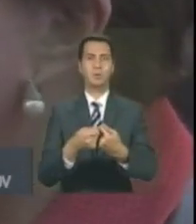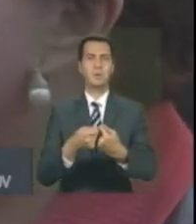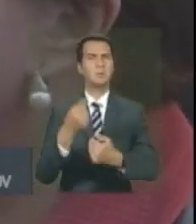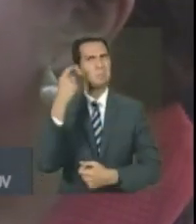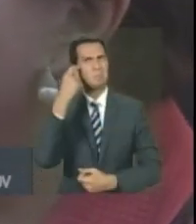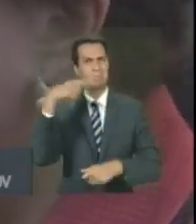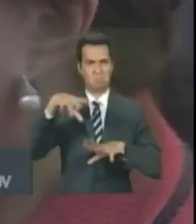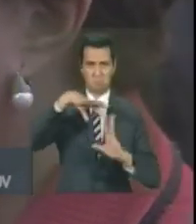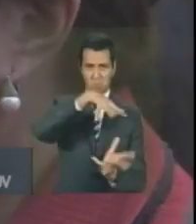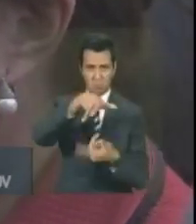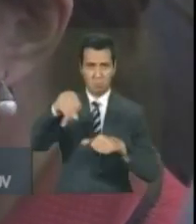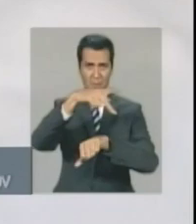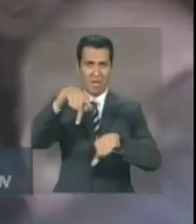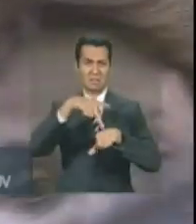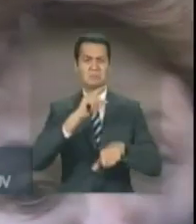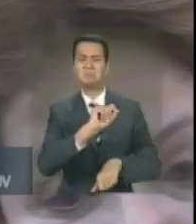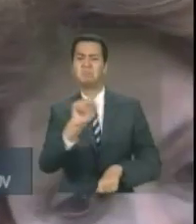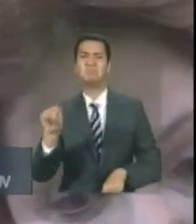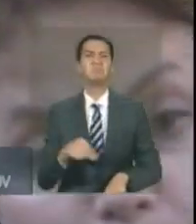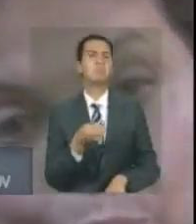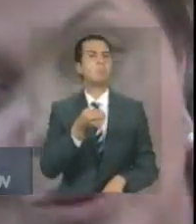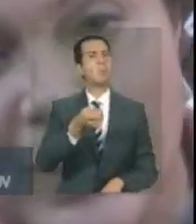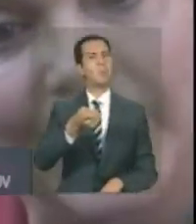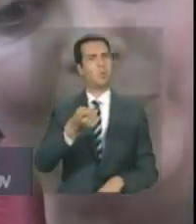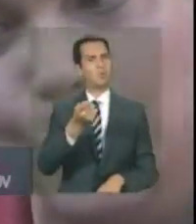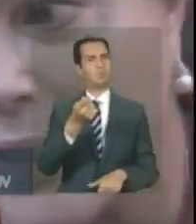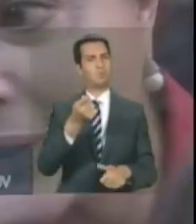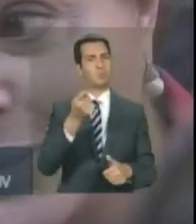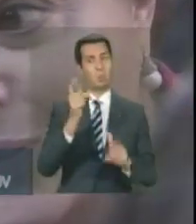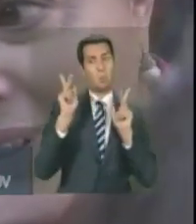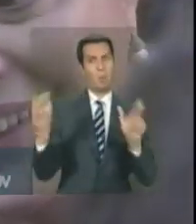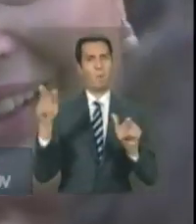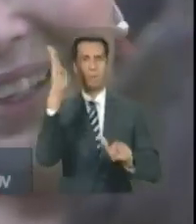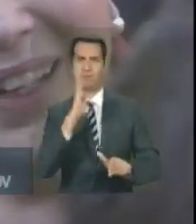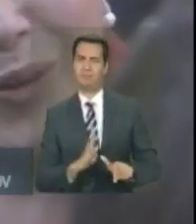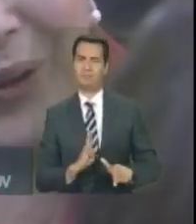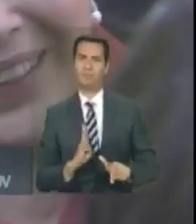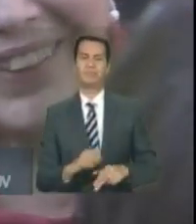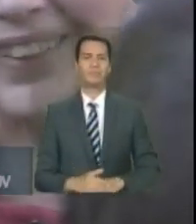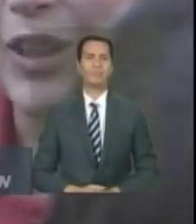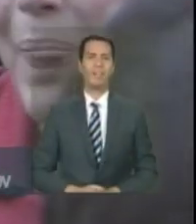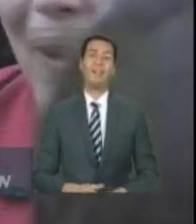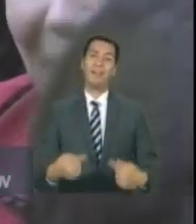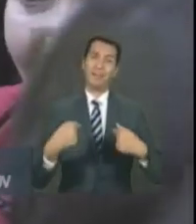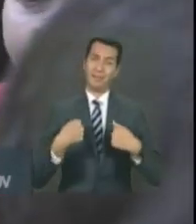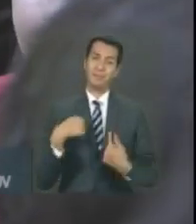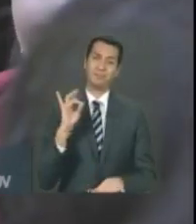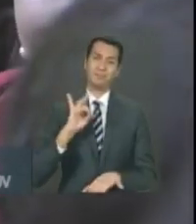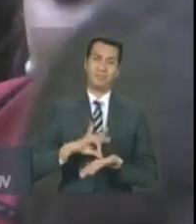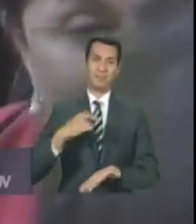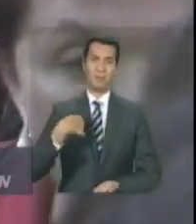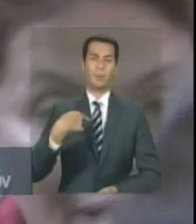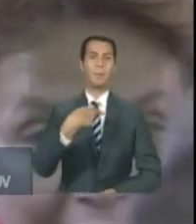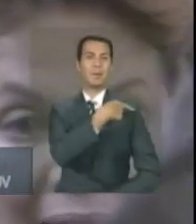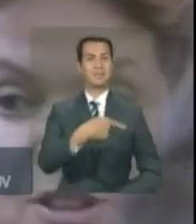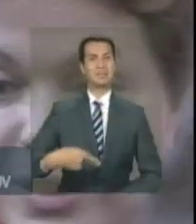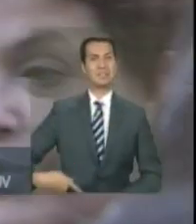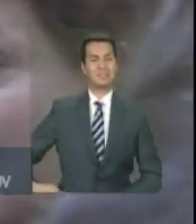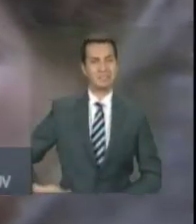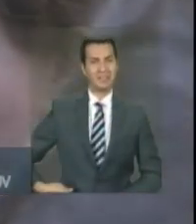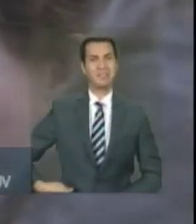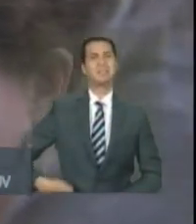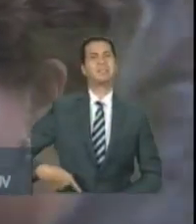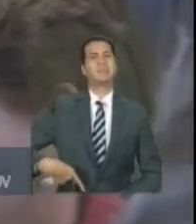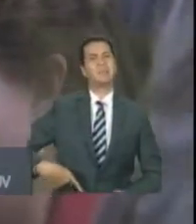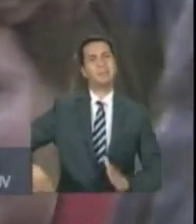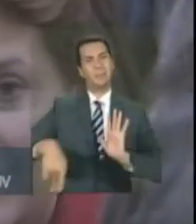países tenham isso, poucos países. Eu sou a presidenta búlgara do Brasil. Agora, na verdade, você